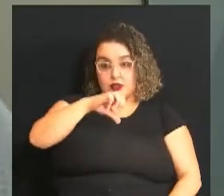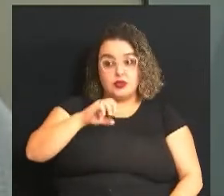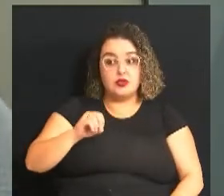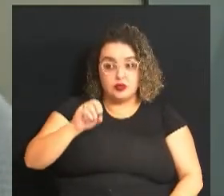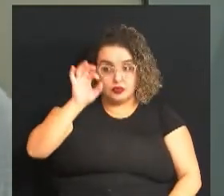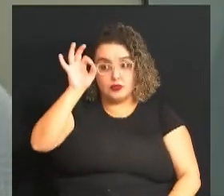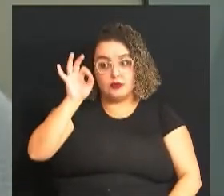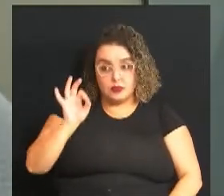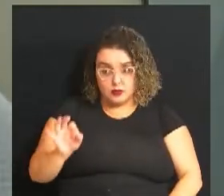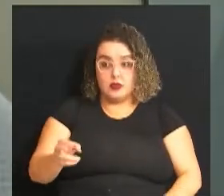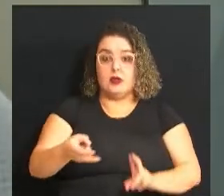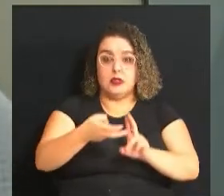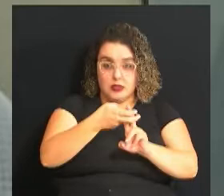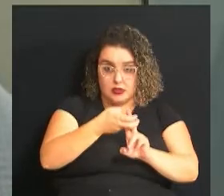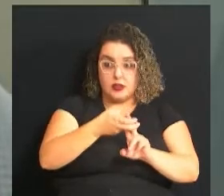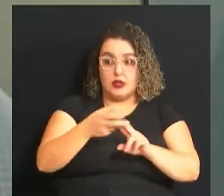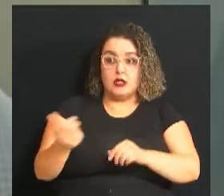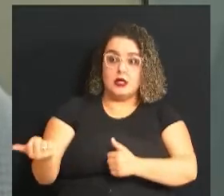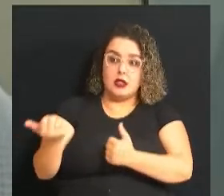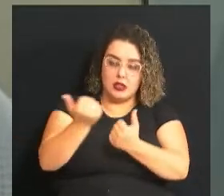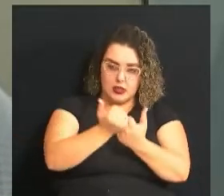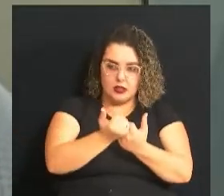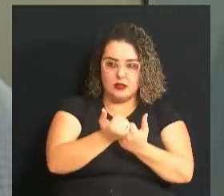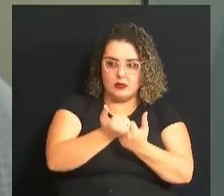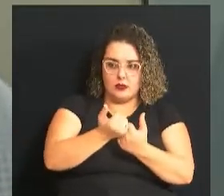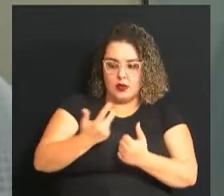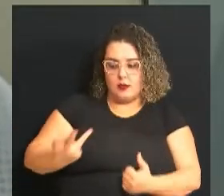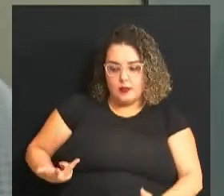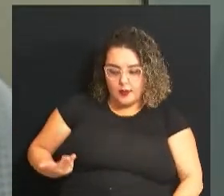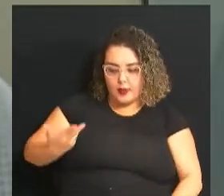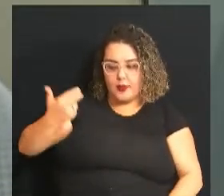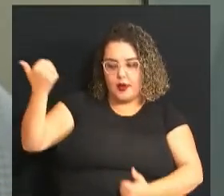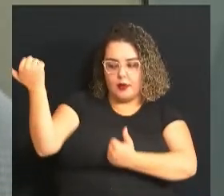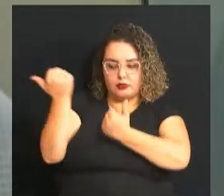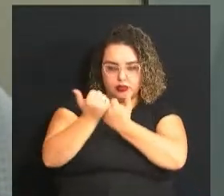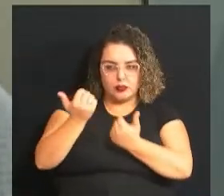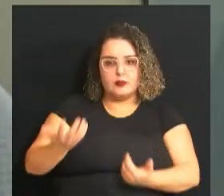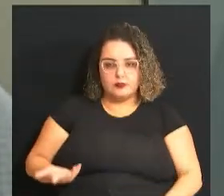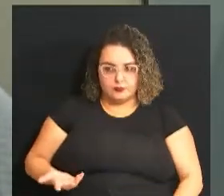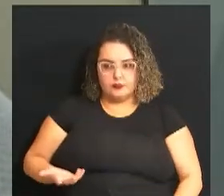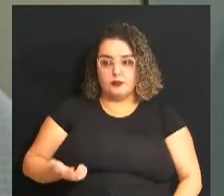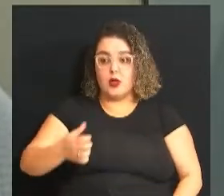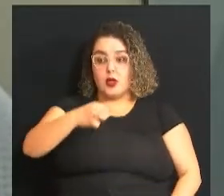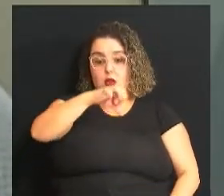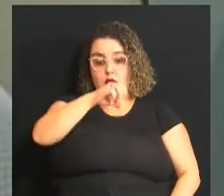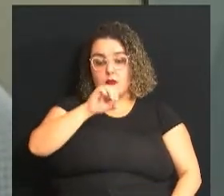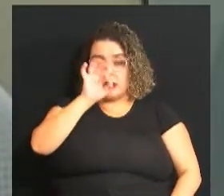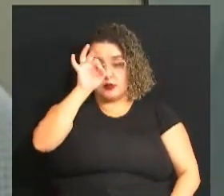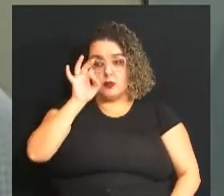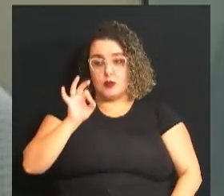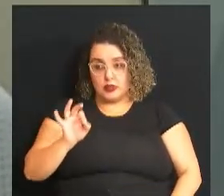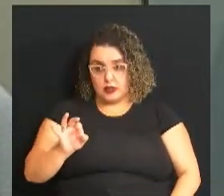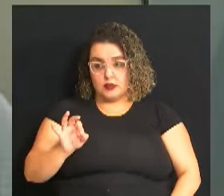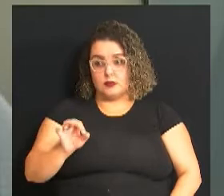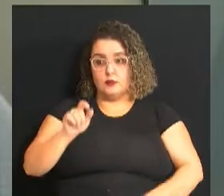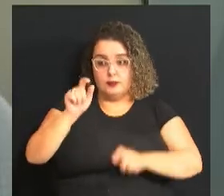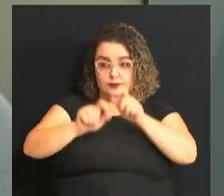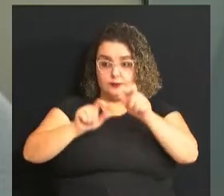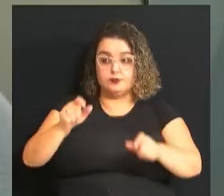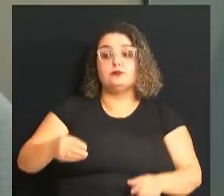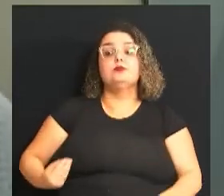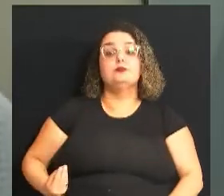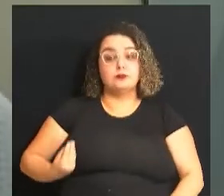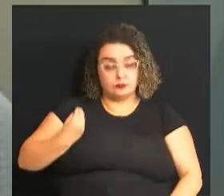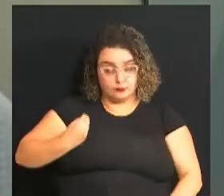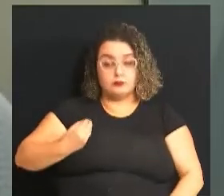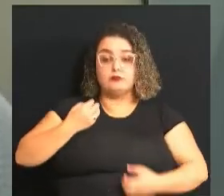do SUS. Nós temos uma sobrevida, quer dizer, 90%, em torno de 90% das pessoas vivem muito